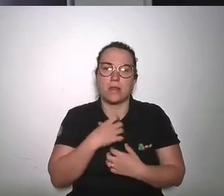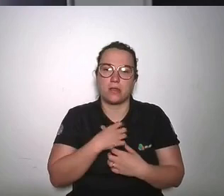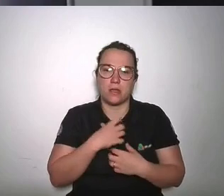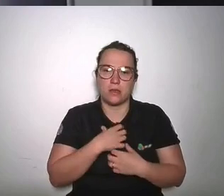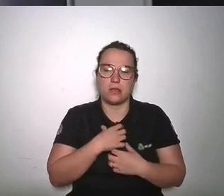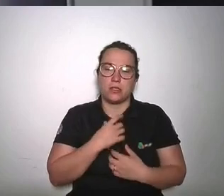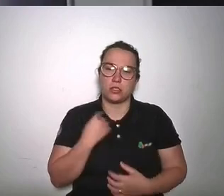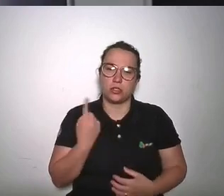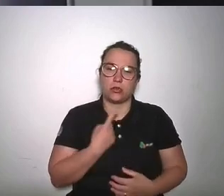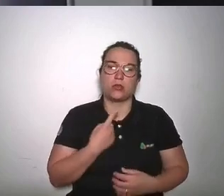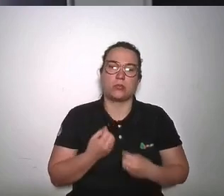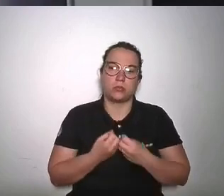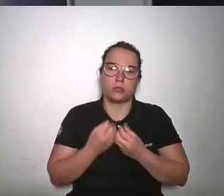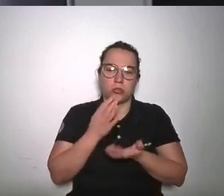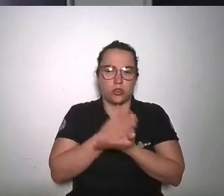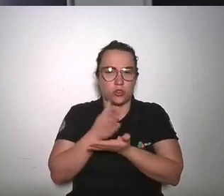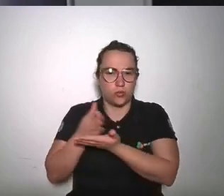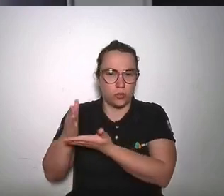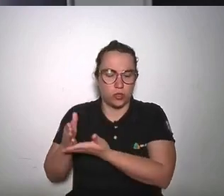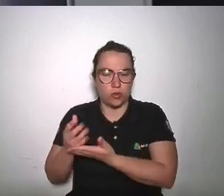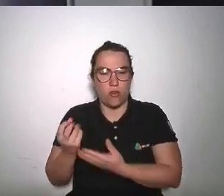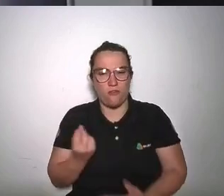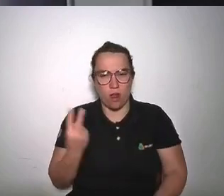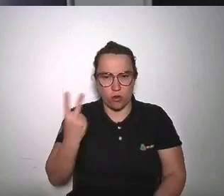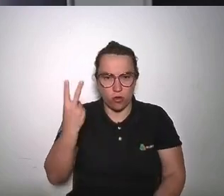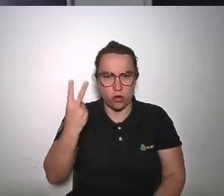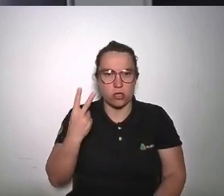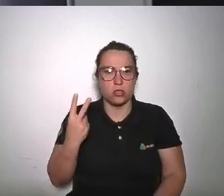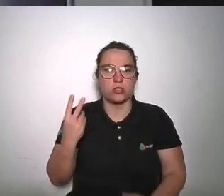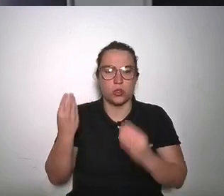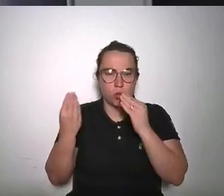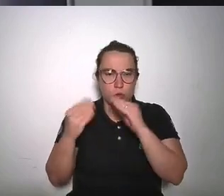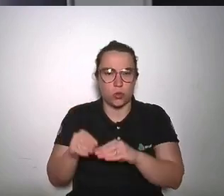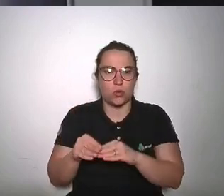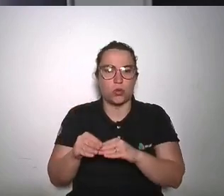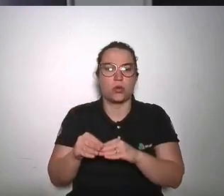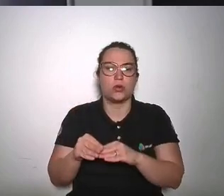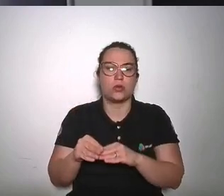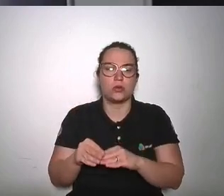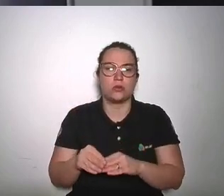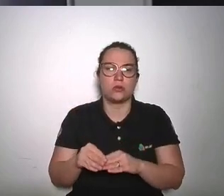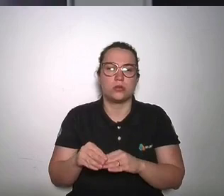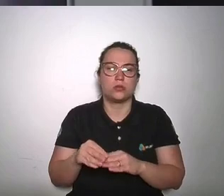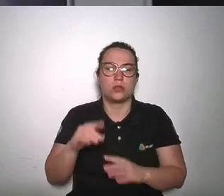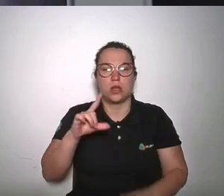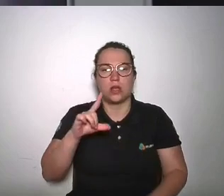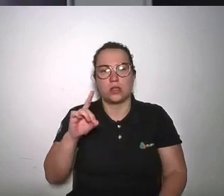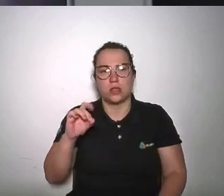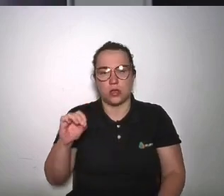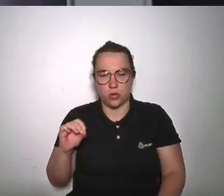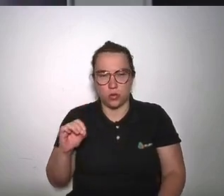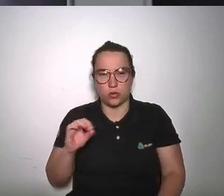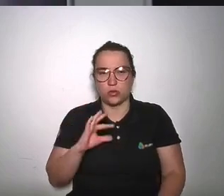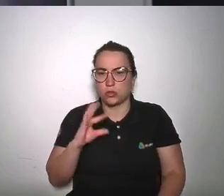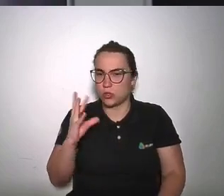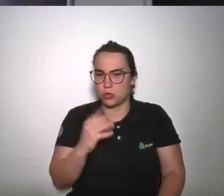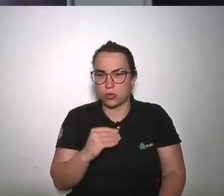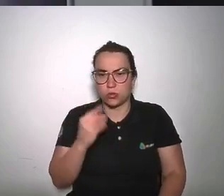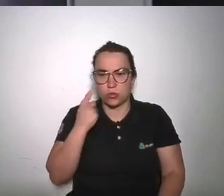gente vai distribuir novamente os valores que a gente colocou lá dentro da LDO, estão todos ali novamente.